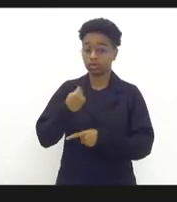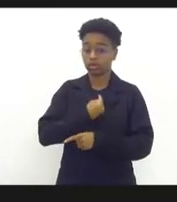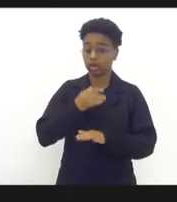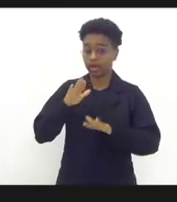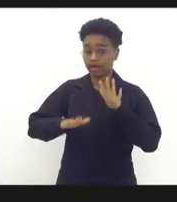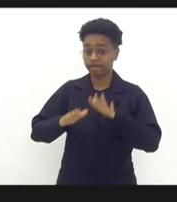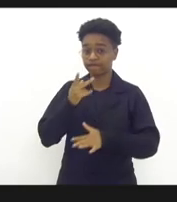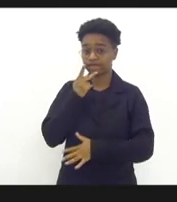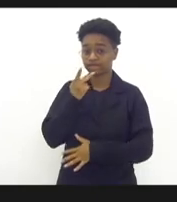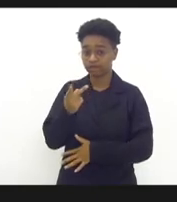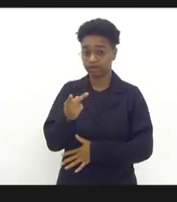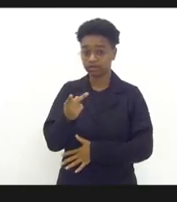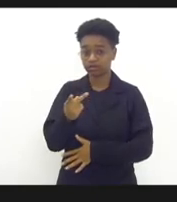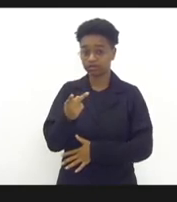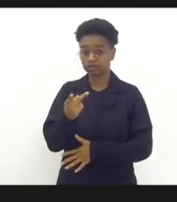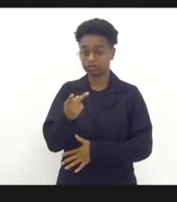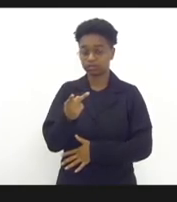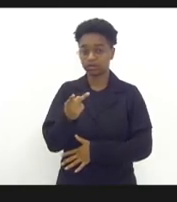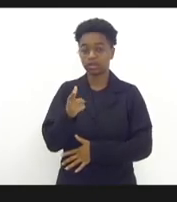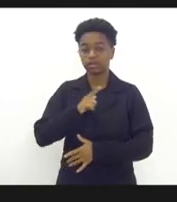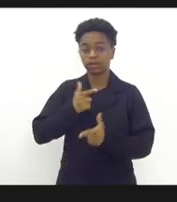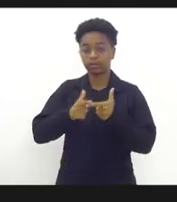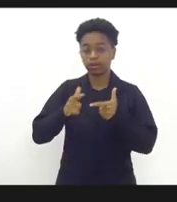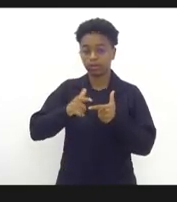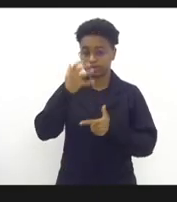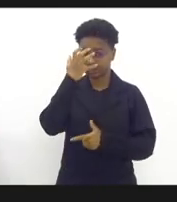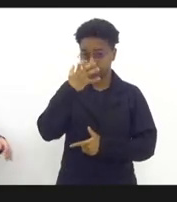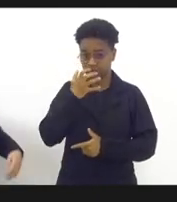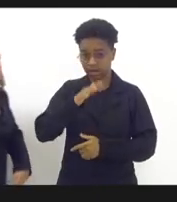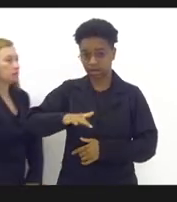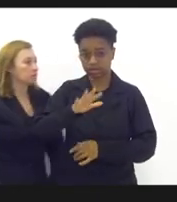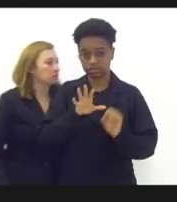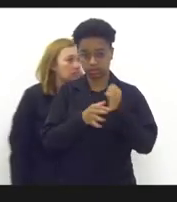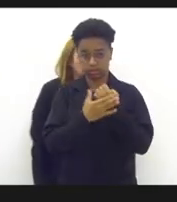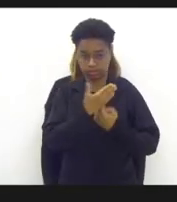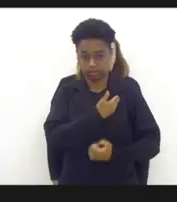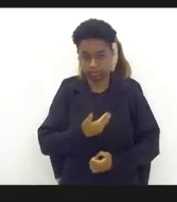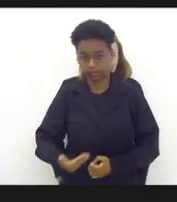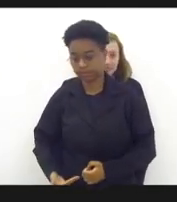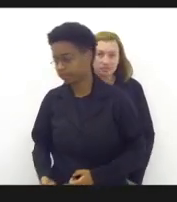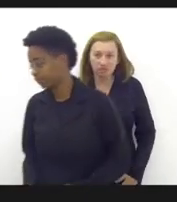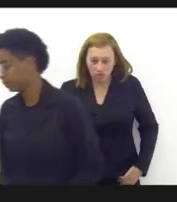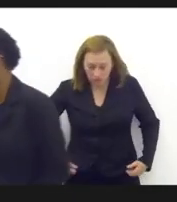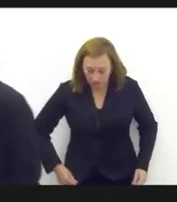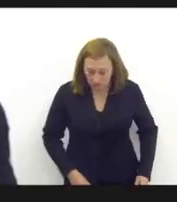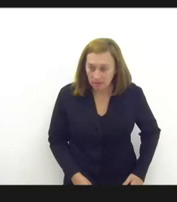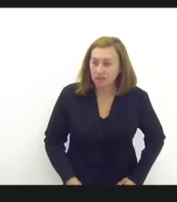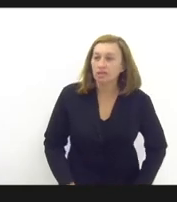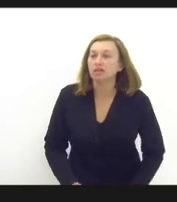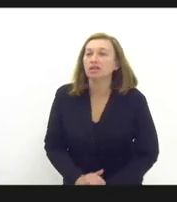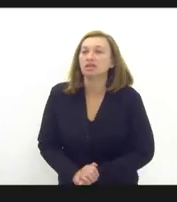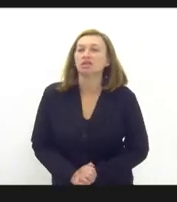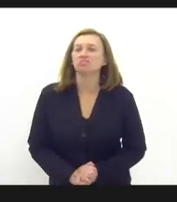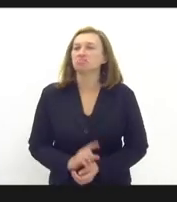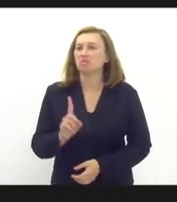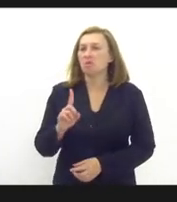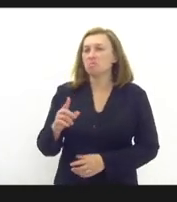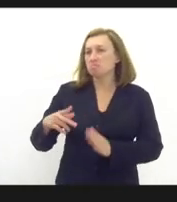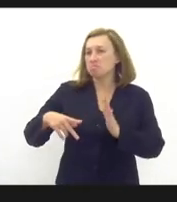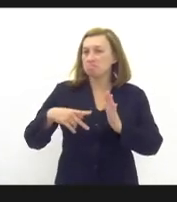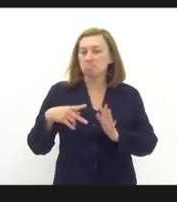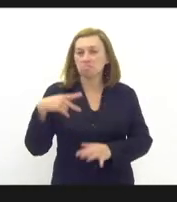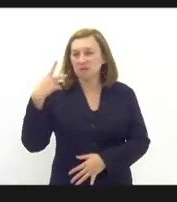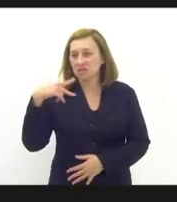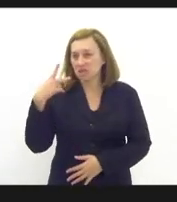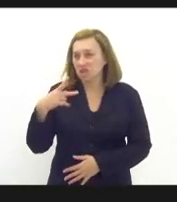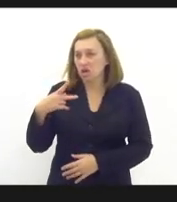dizemos que a esquerda tem um problema sério com a área de segurança pública? Porque não são partidários do conservadorismo que